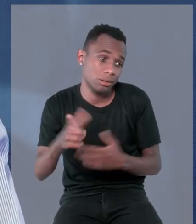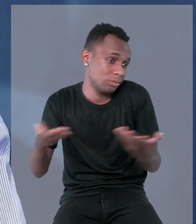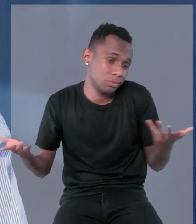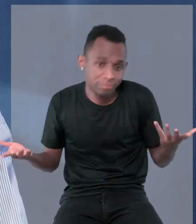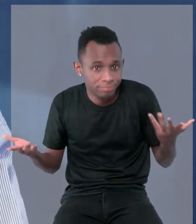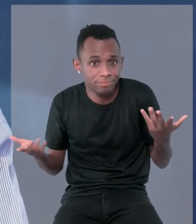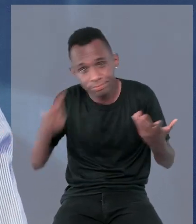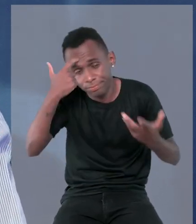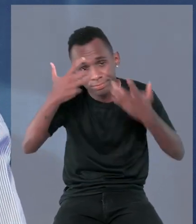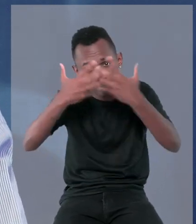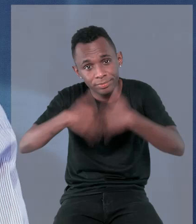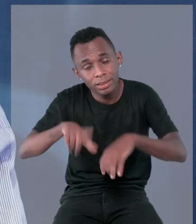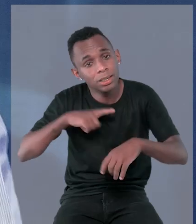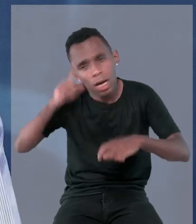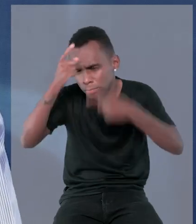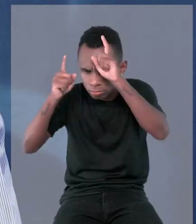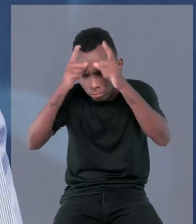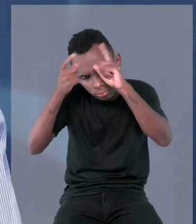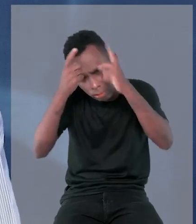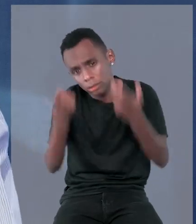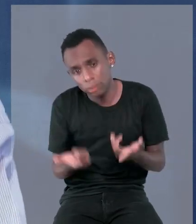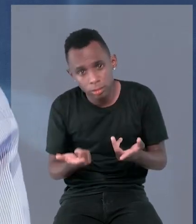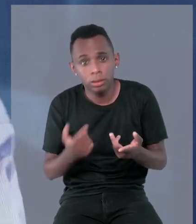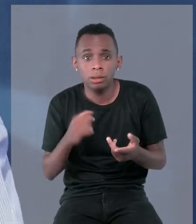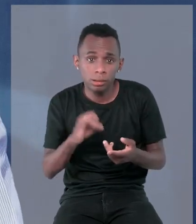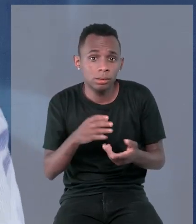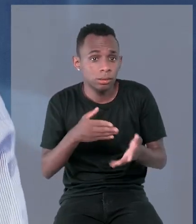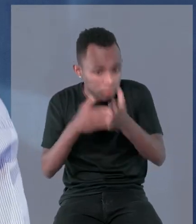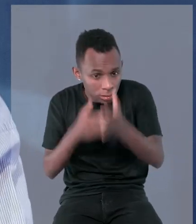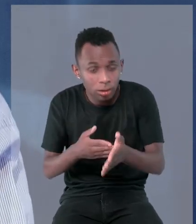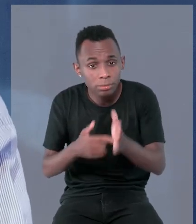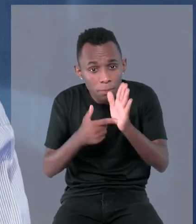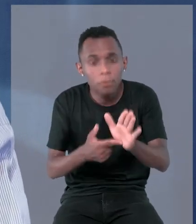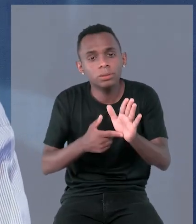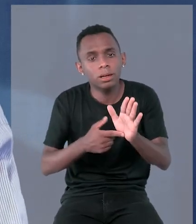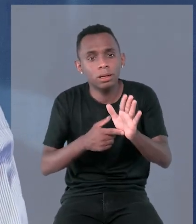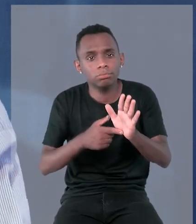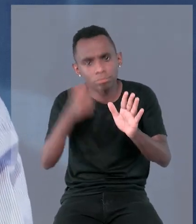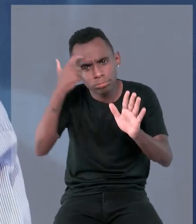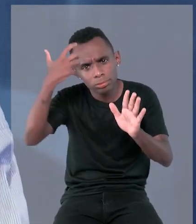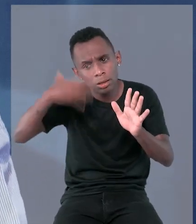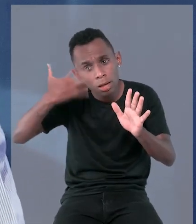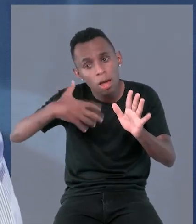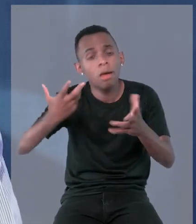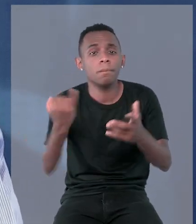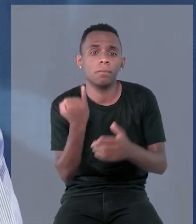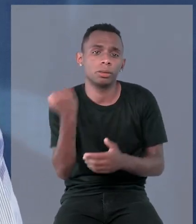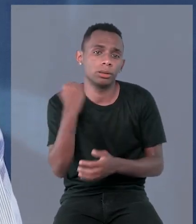né, tem muitos unicórnios, então quando você trabalha com unicórnio, você tem que apontar o chifre do unicórnio, né? A literatura tem